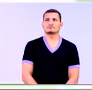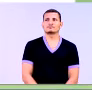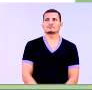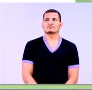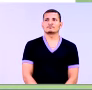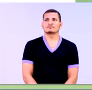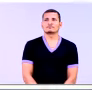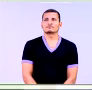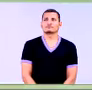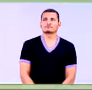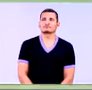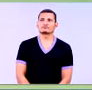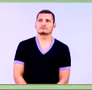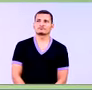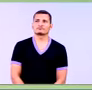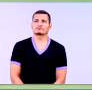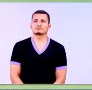Mais um pouco aqui.